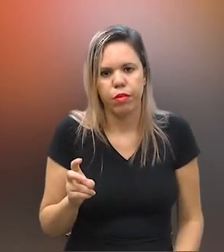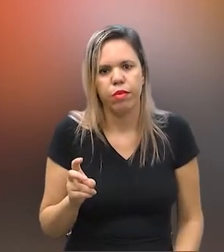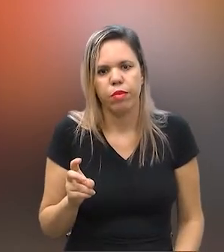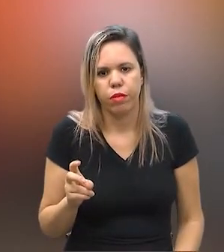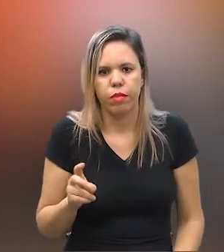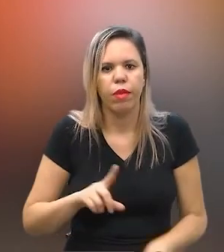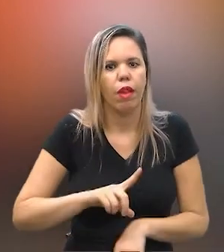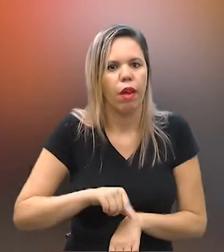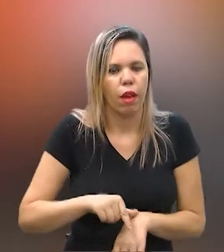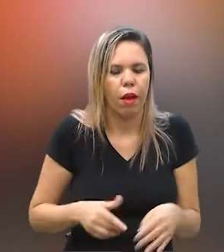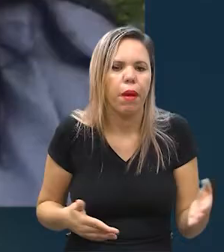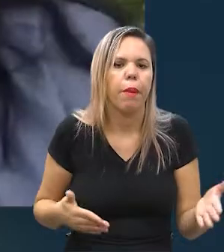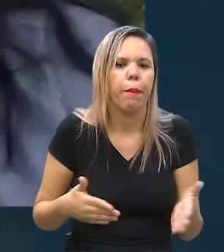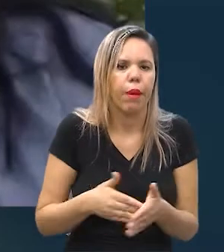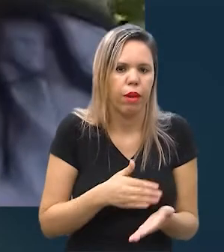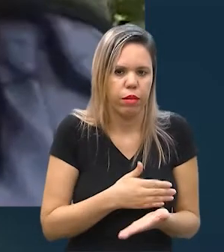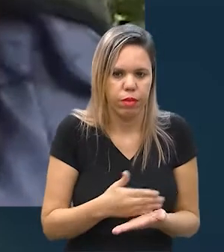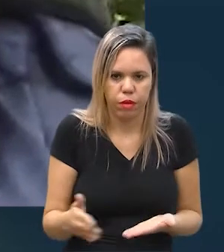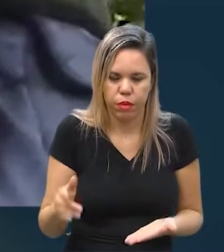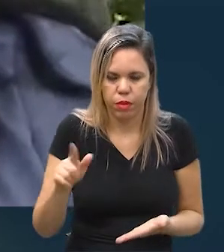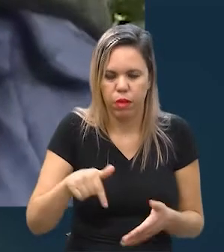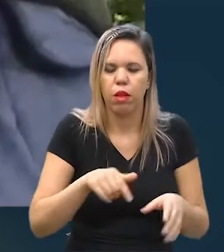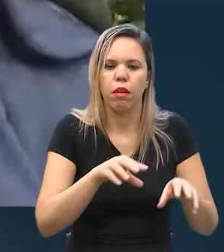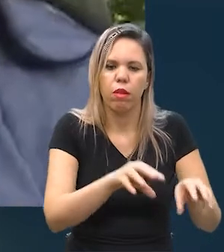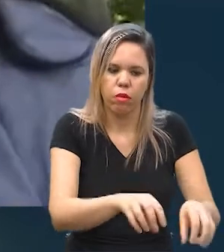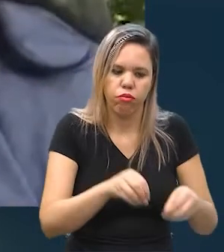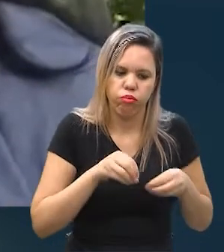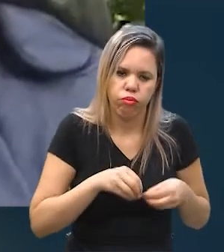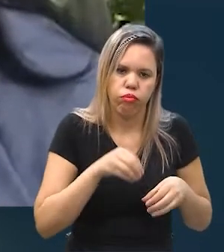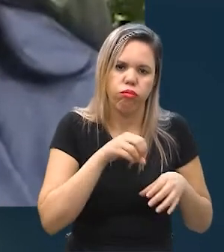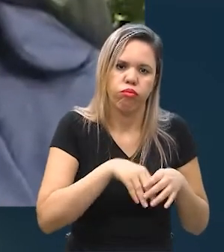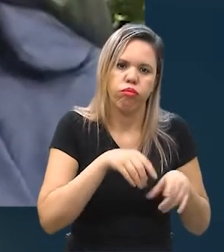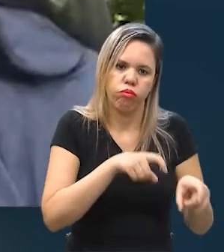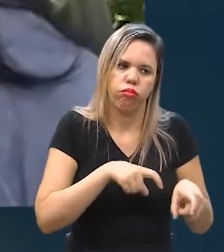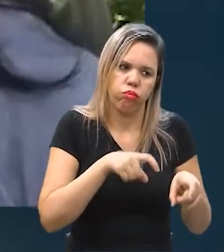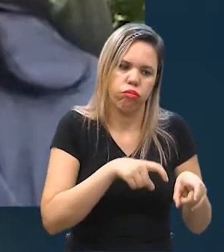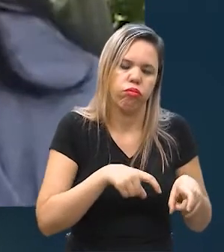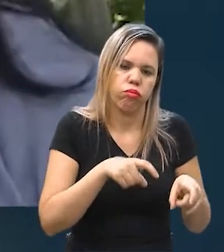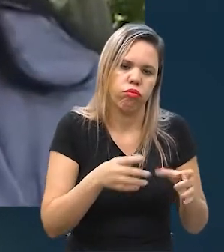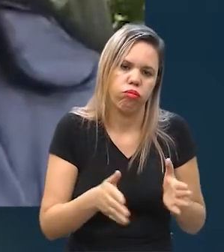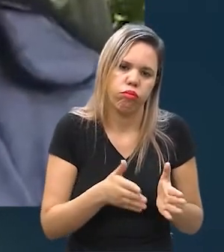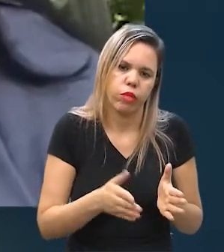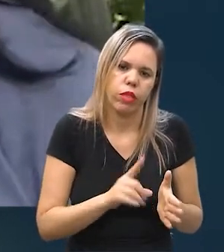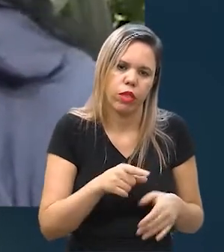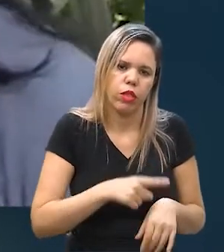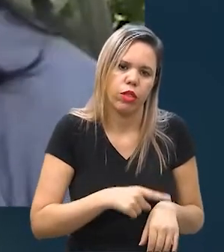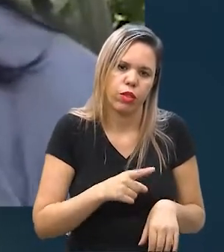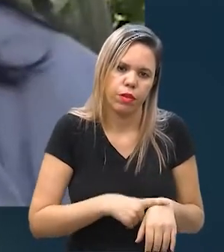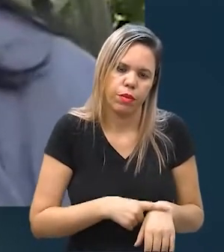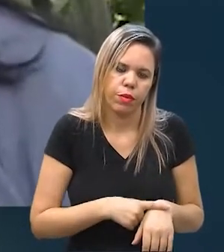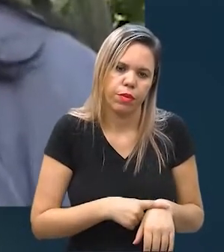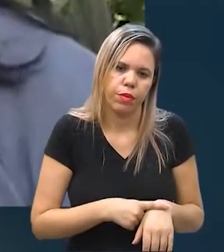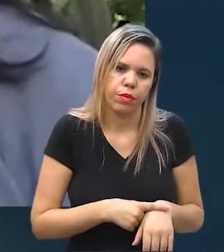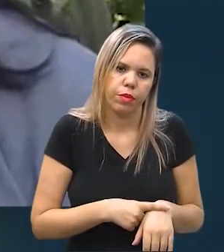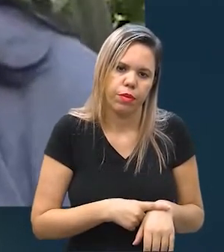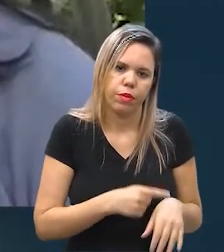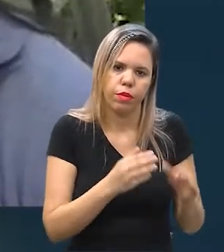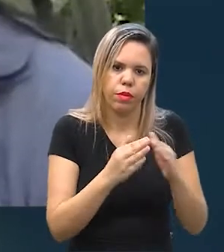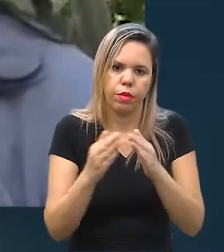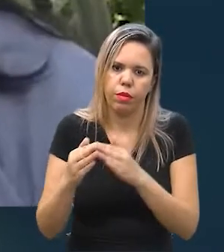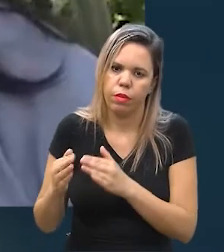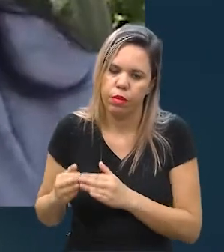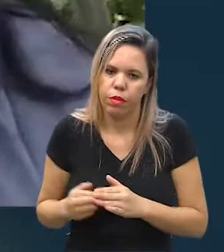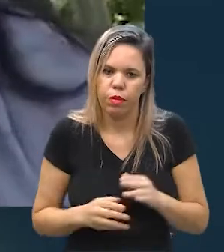mais tardar para começar a iniciar essa colheita. Então, colhido é este horário que a gente vai começar a sair na casa